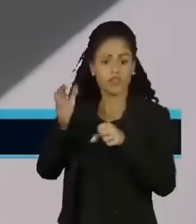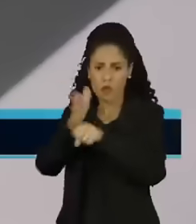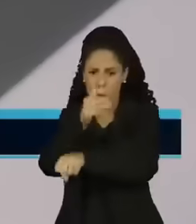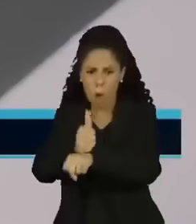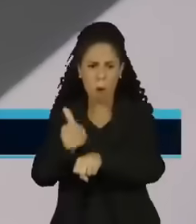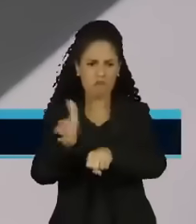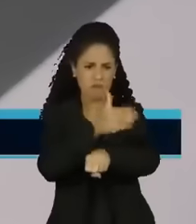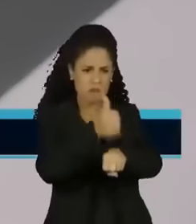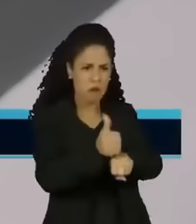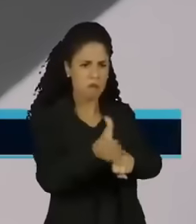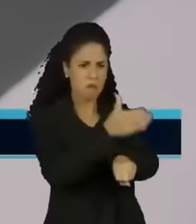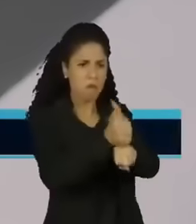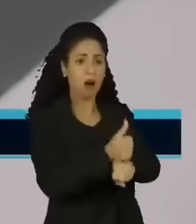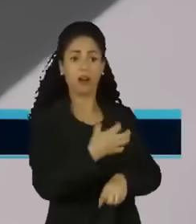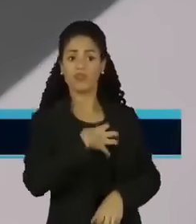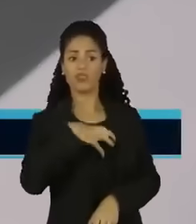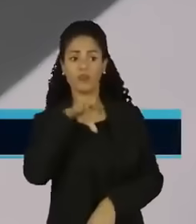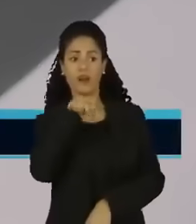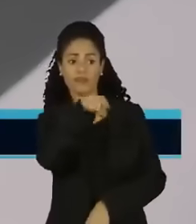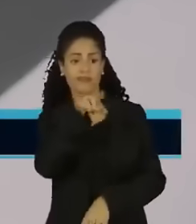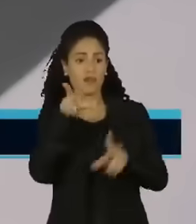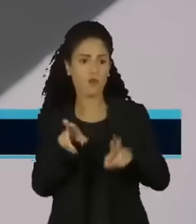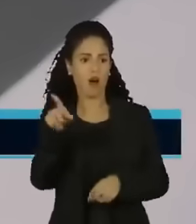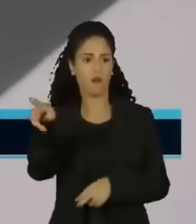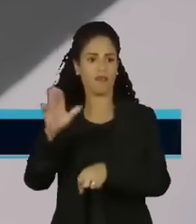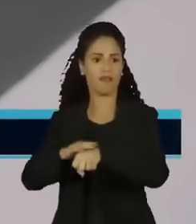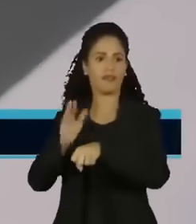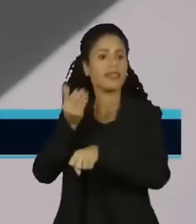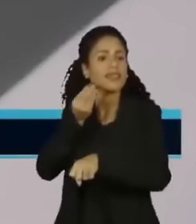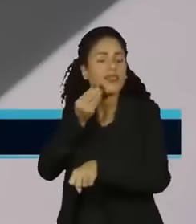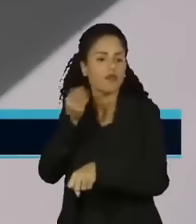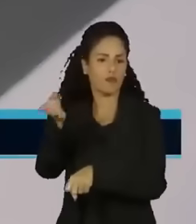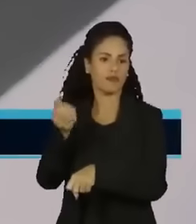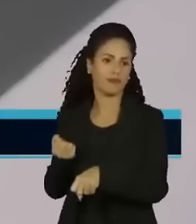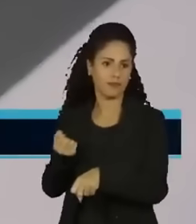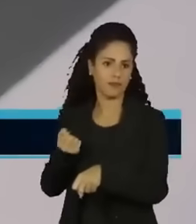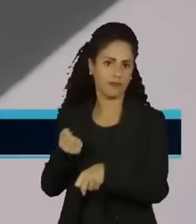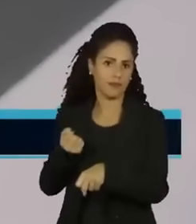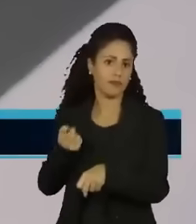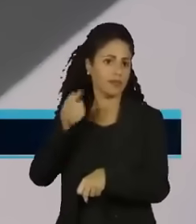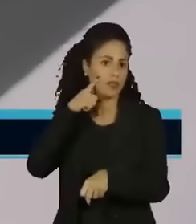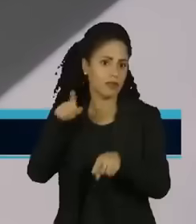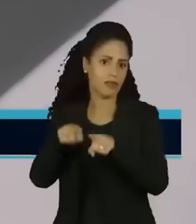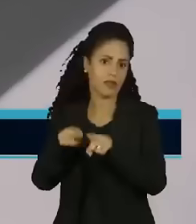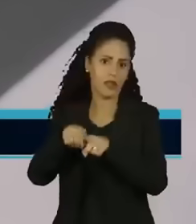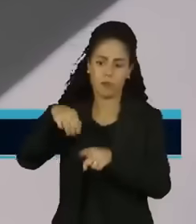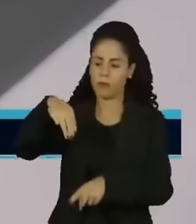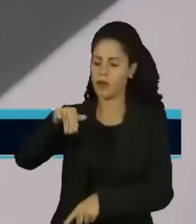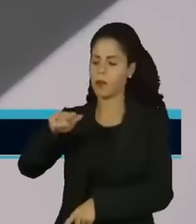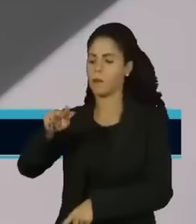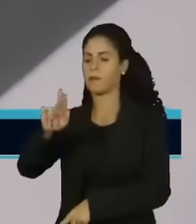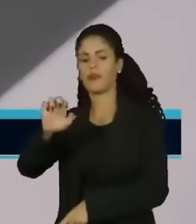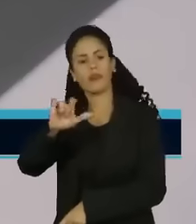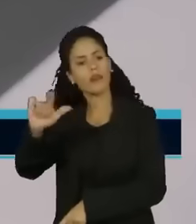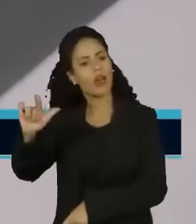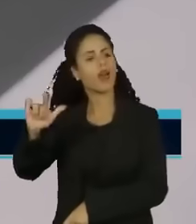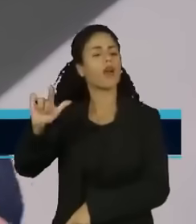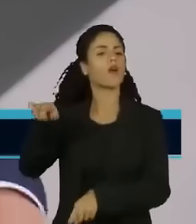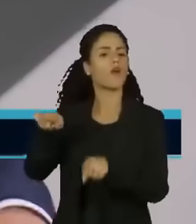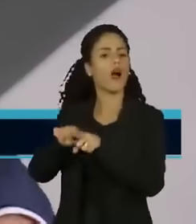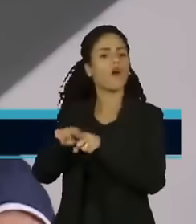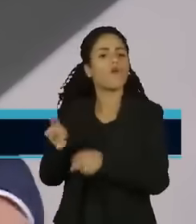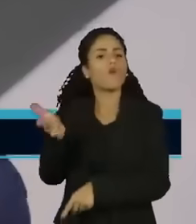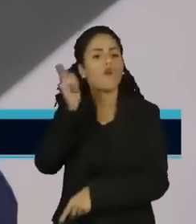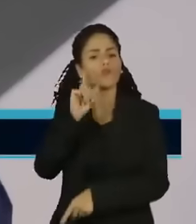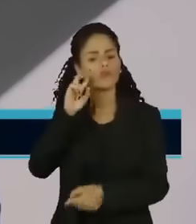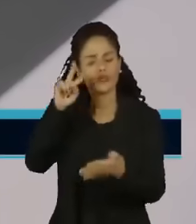Estado com esse estilo. Que está lá, se você ler o senhor presidente do Miguel Ángel Astúrias, o clássico guatemalteco, o Prêmio Nobel de Literatura,